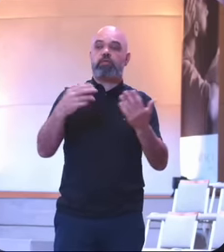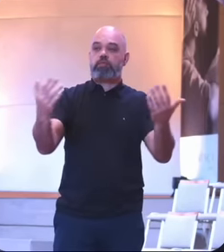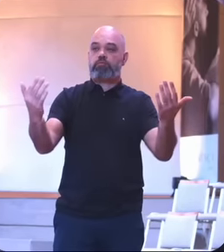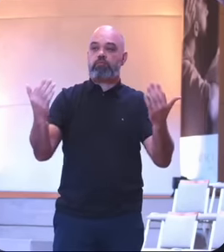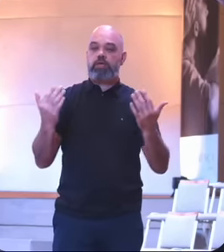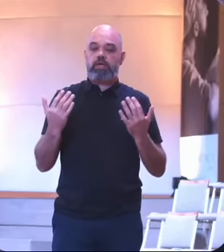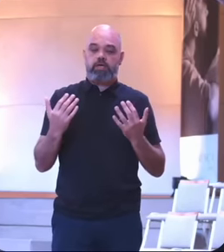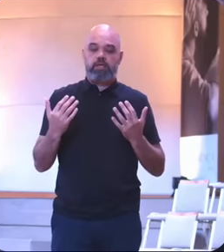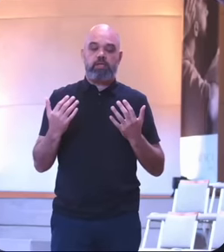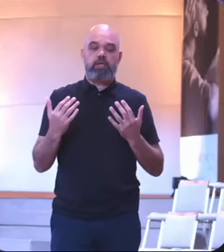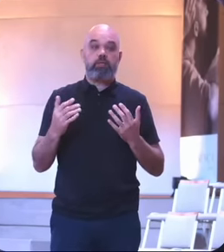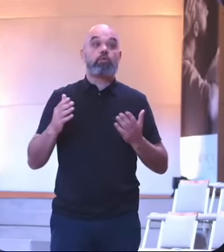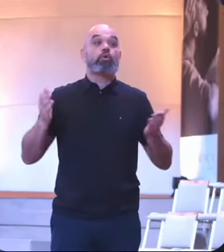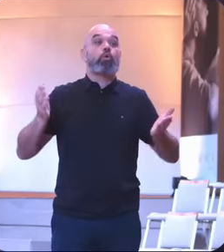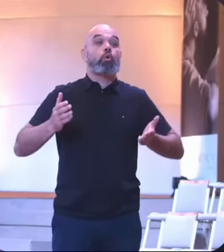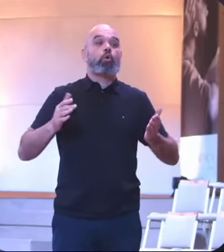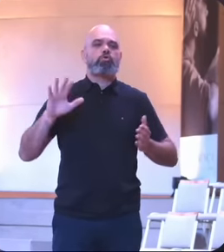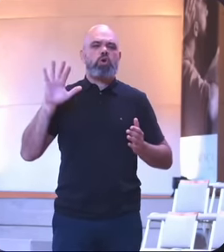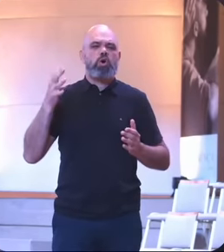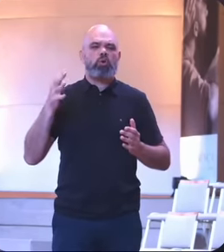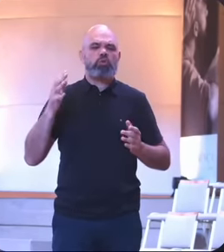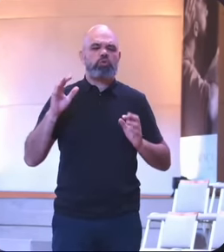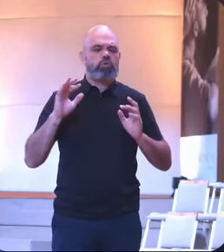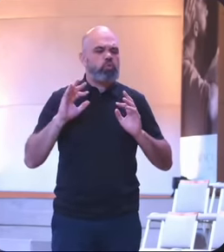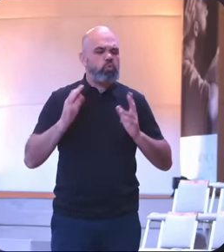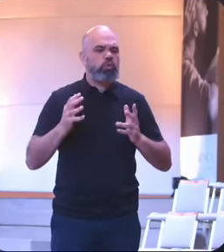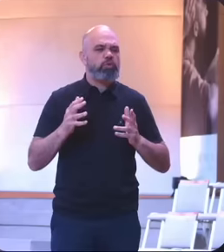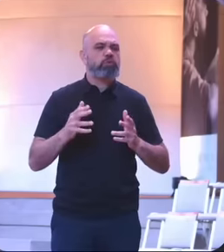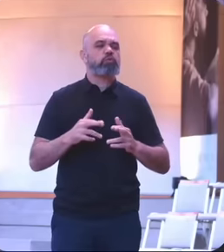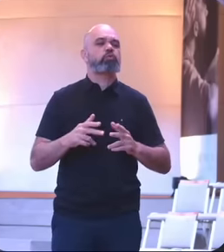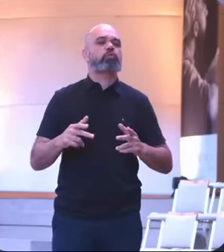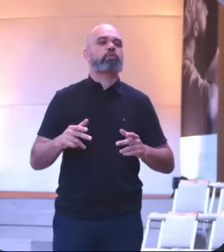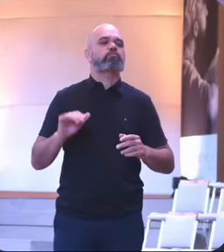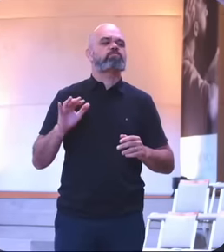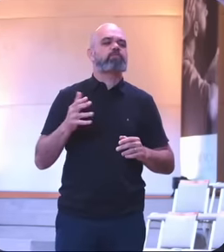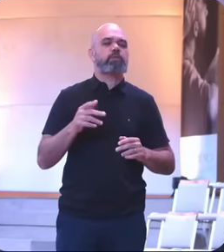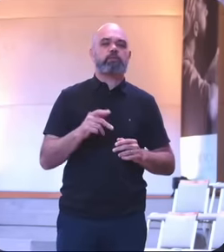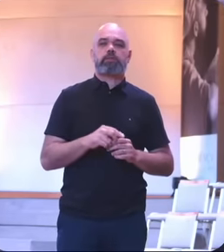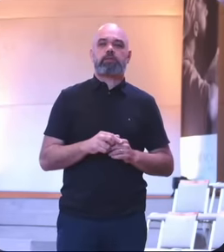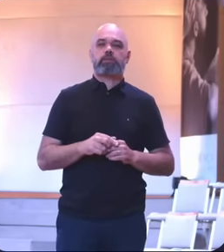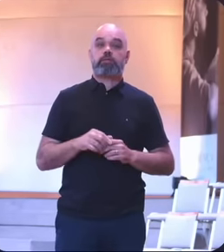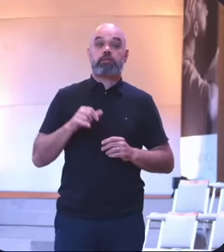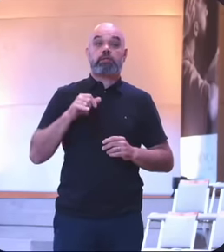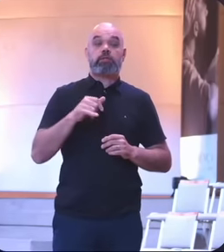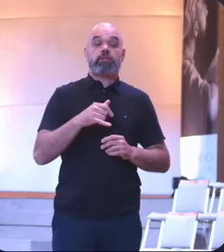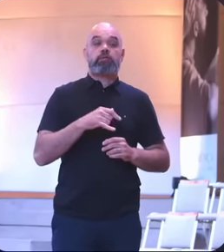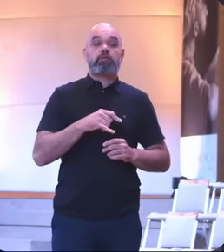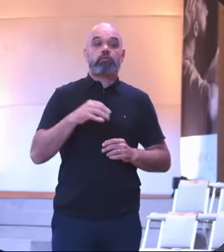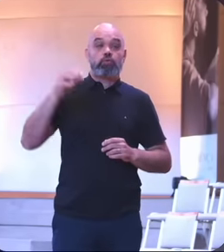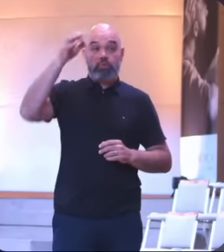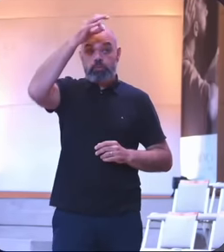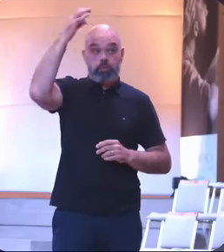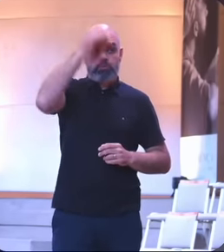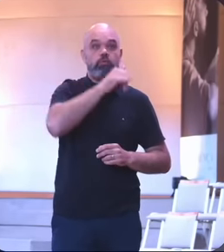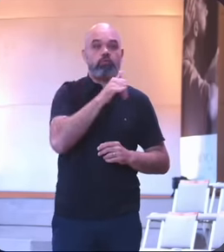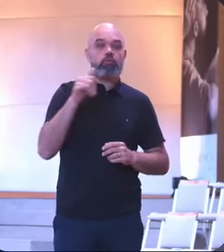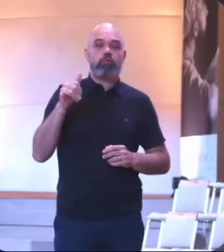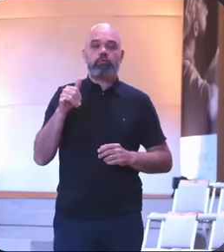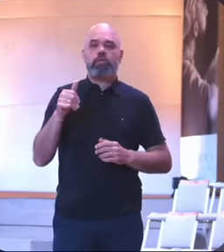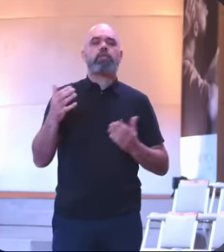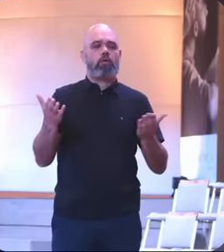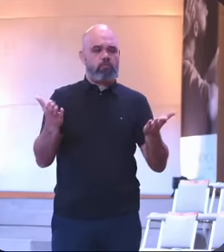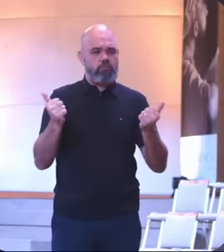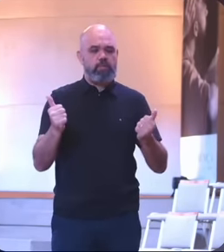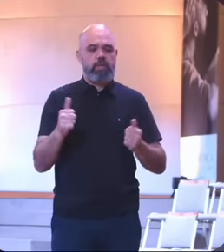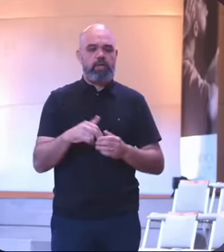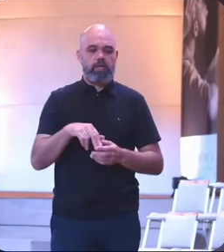vai acontecer coisas tremendas na tua vida. Tem alguém aqui a quem o Espírito Santo está falando? Vai vindo para frente agora, pode vir, em nome de